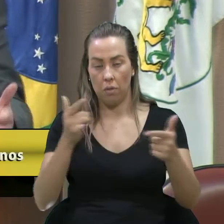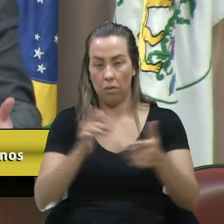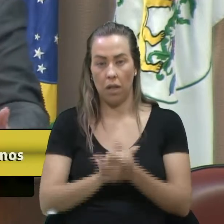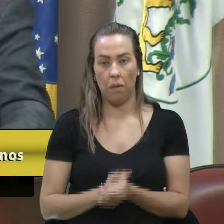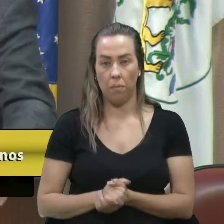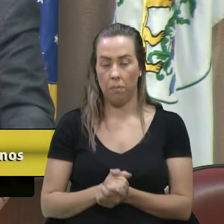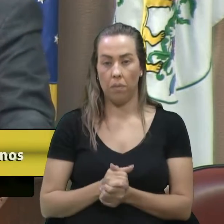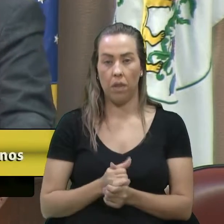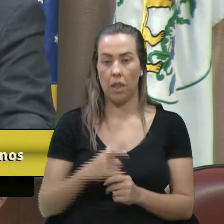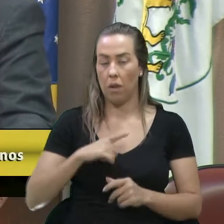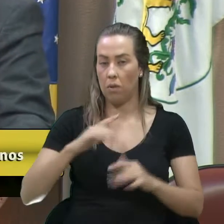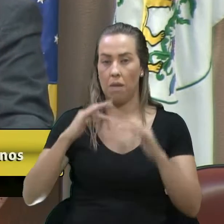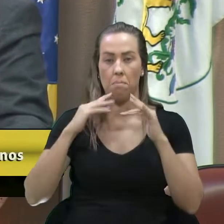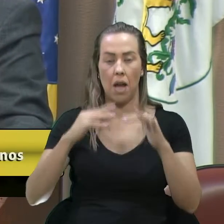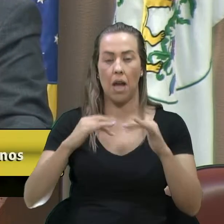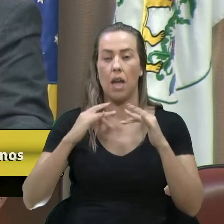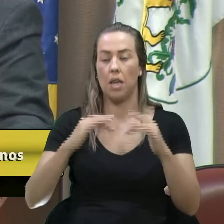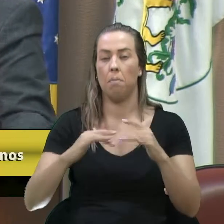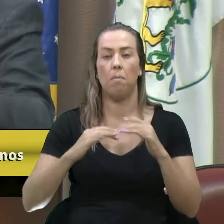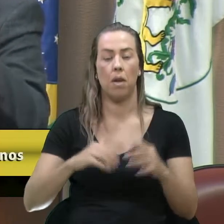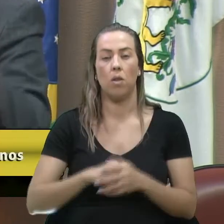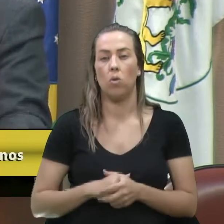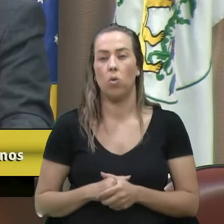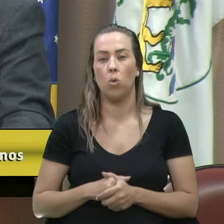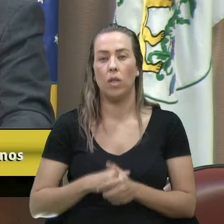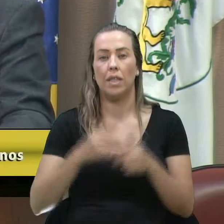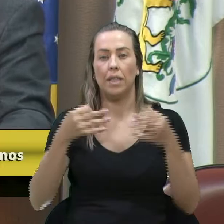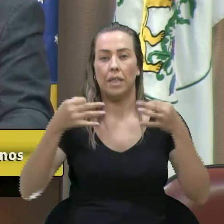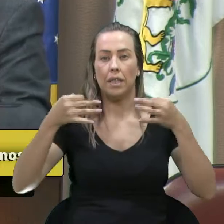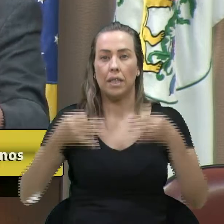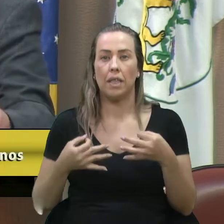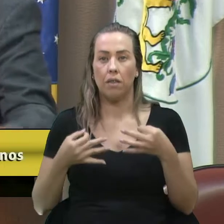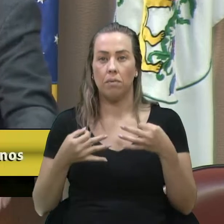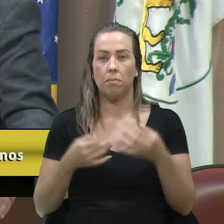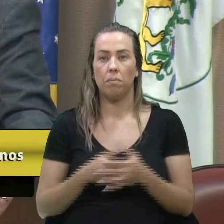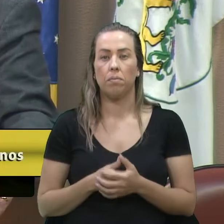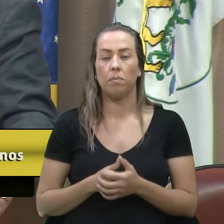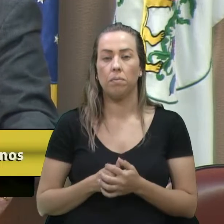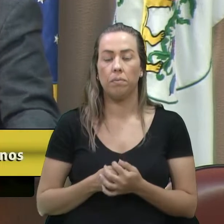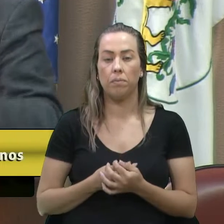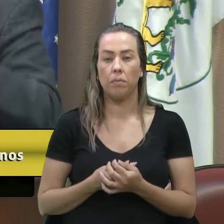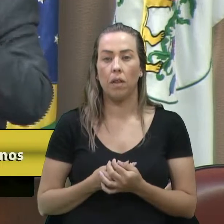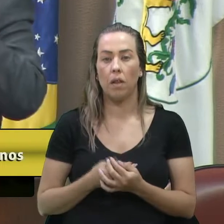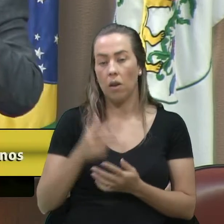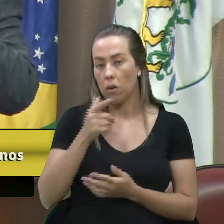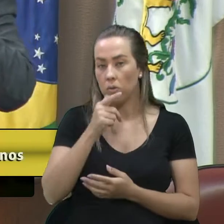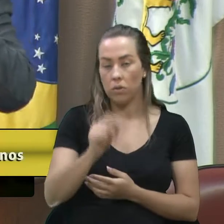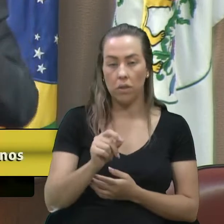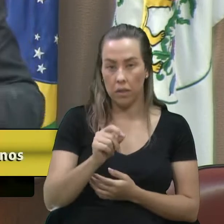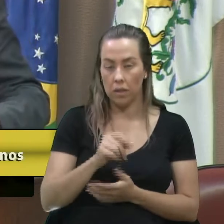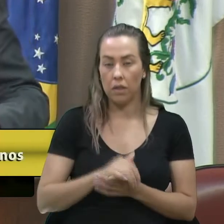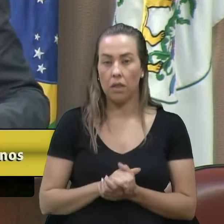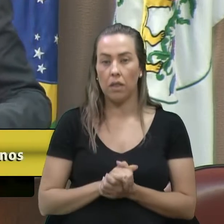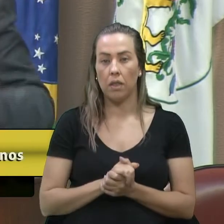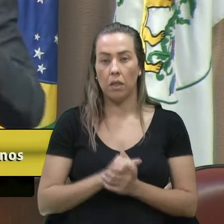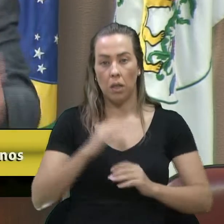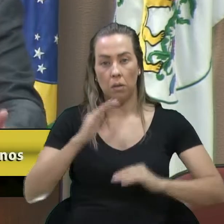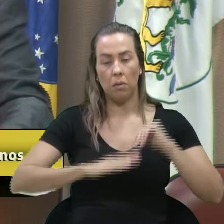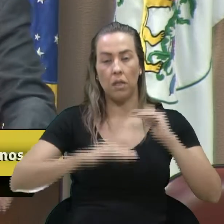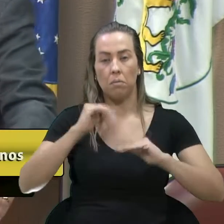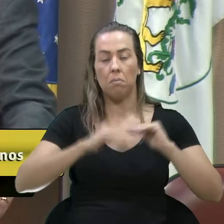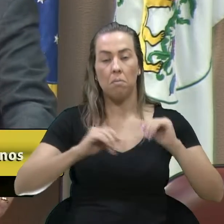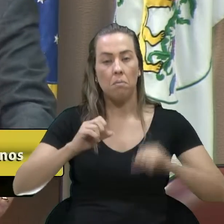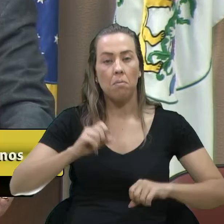não terem equipamentos devidos para poderem, de uma certa forma, poder produzir